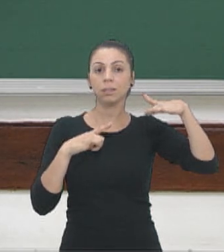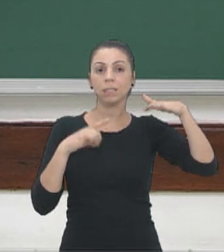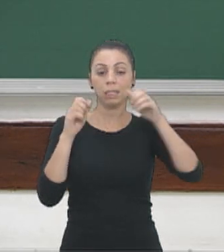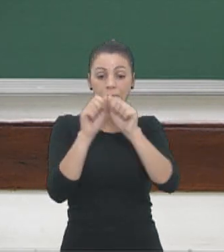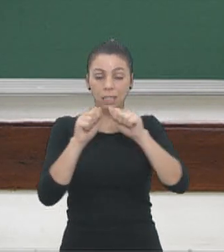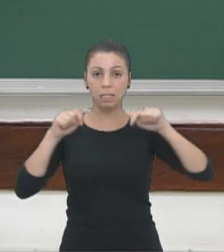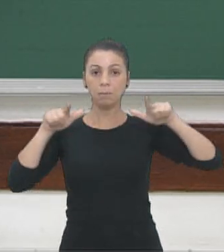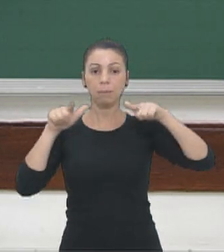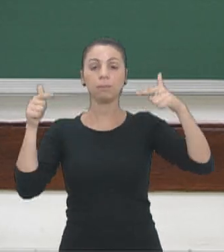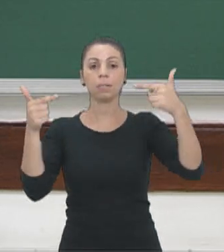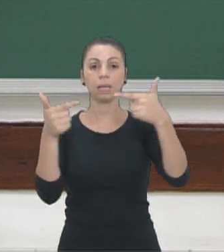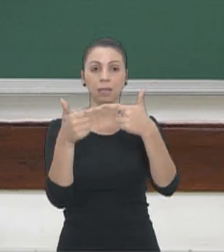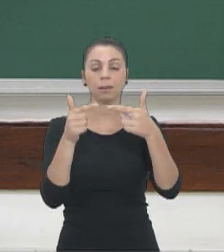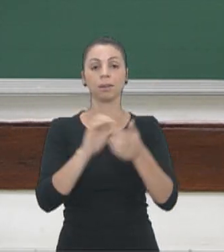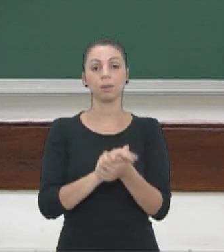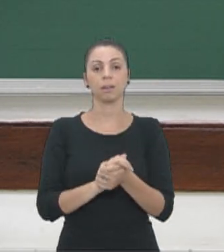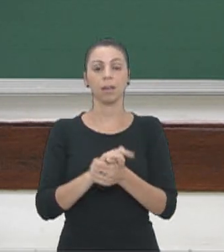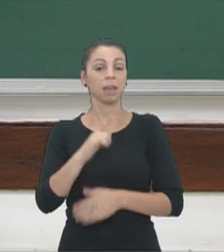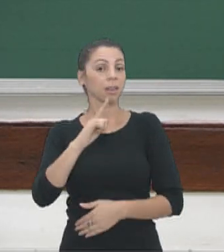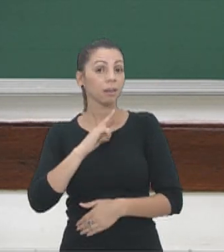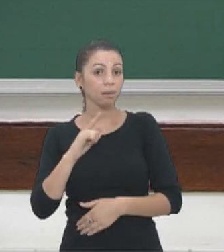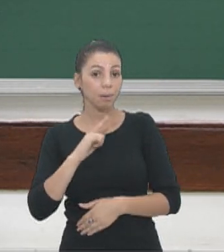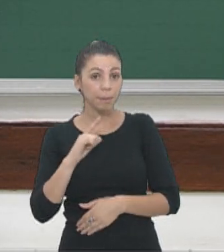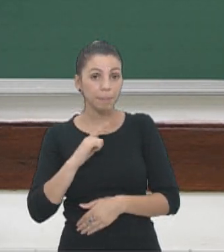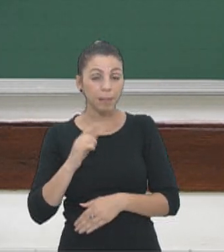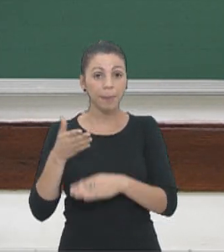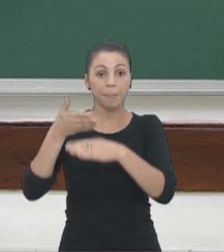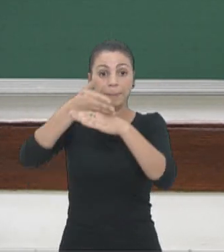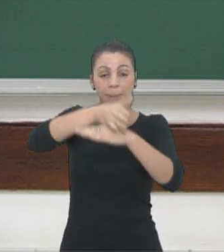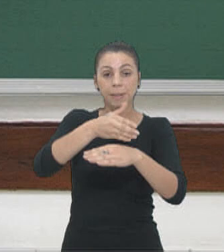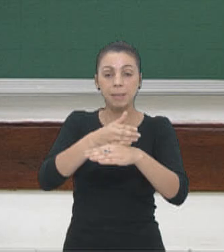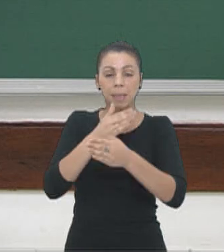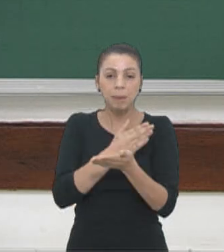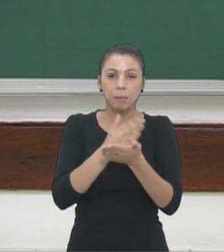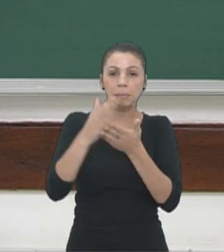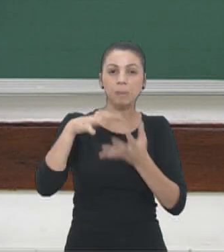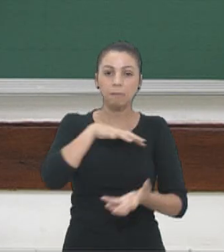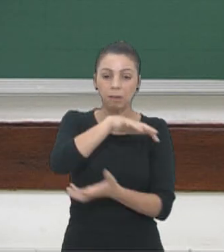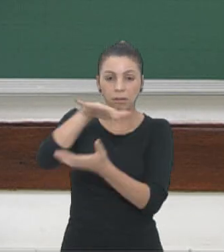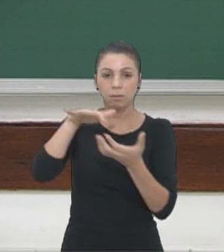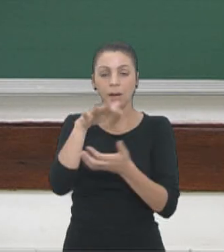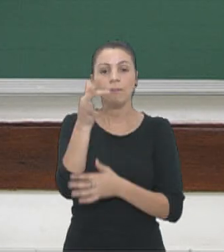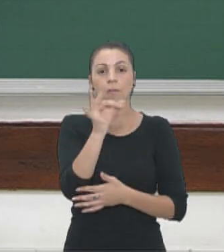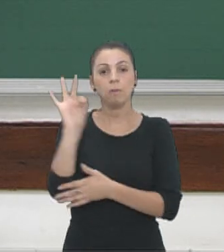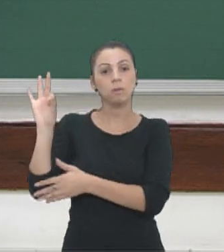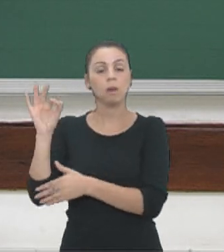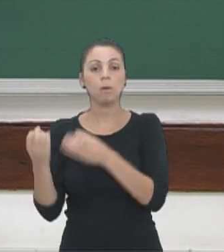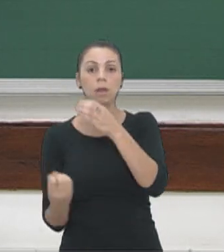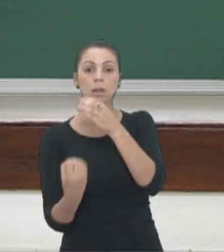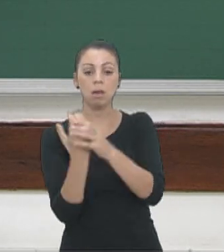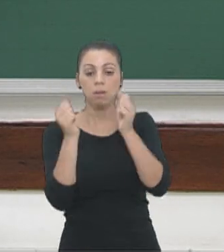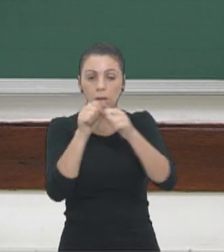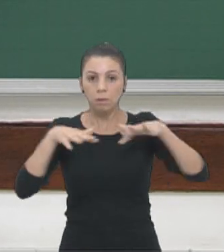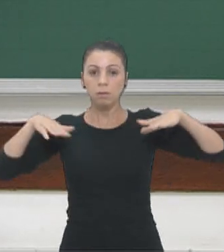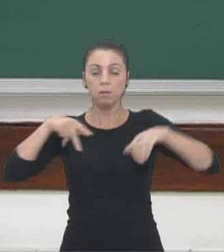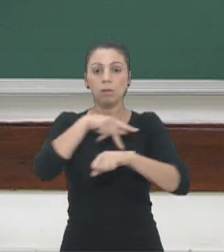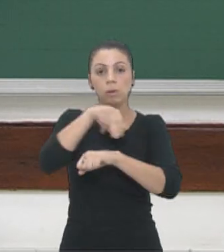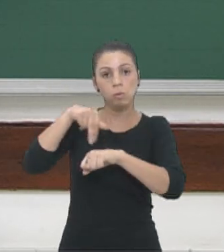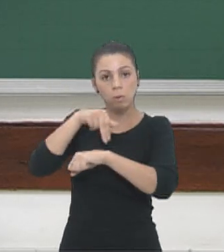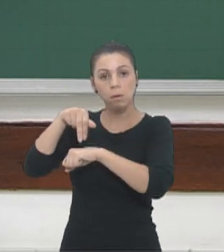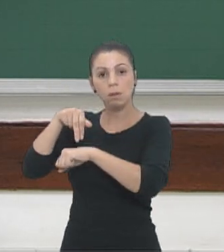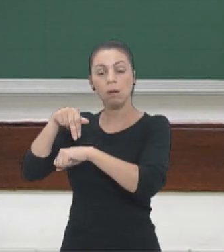Assembleia Legislativa, haviam feito parte, dado início à Revolução, criando a Assembleia Nacional